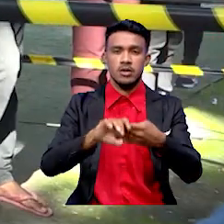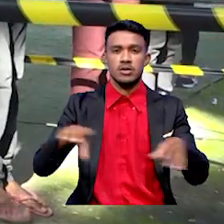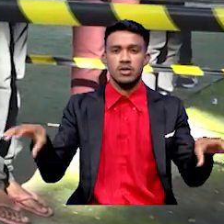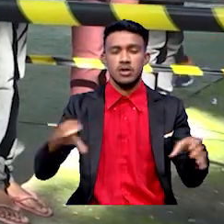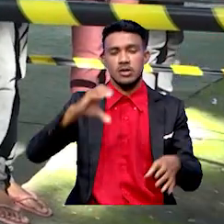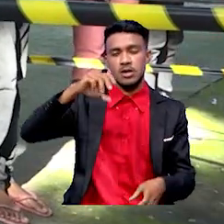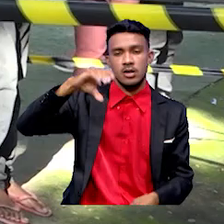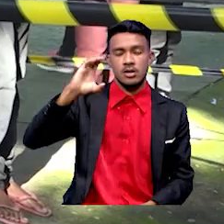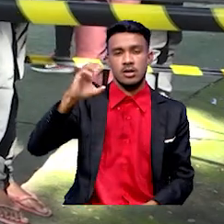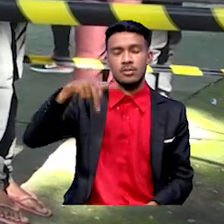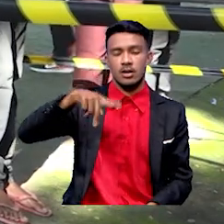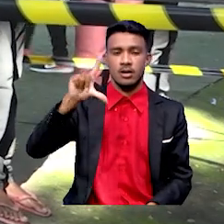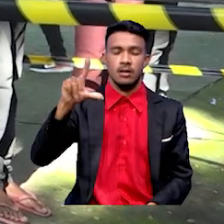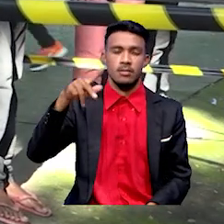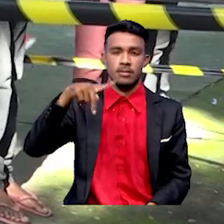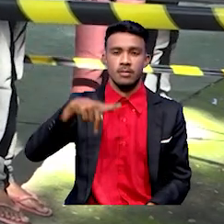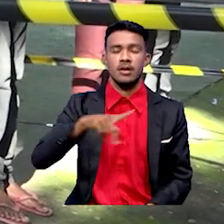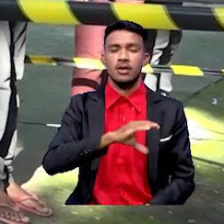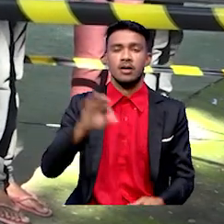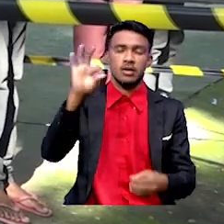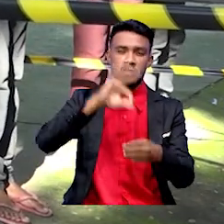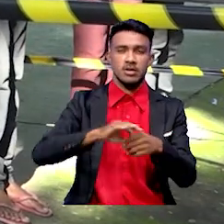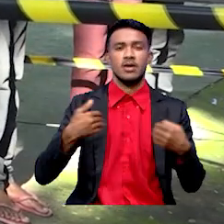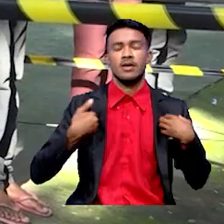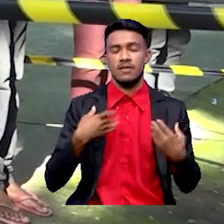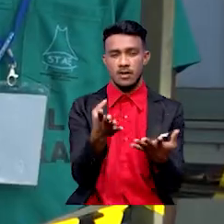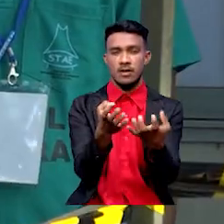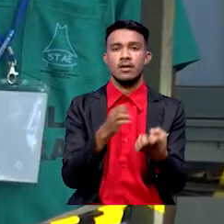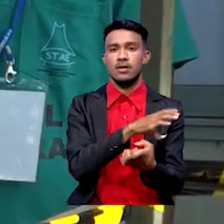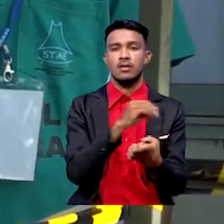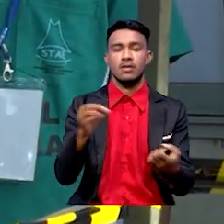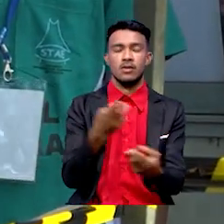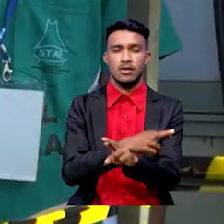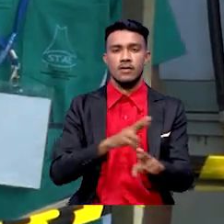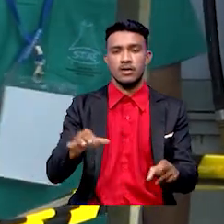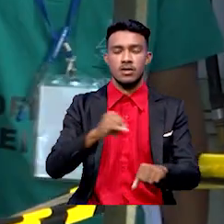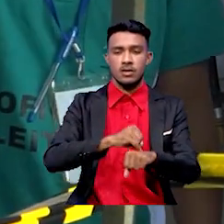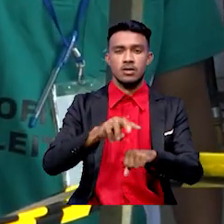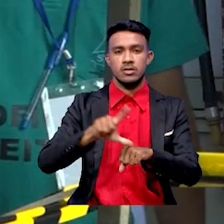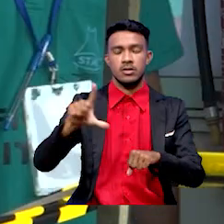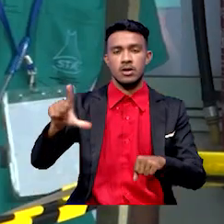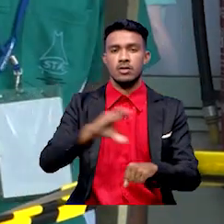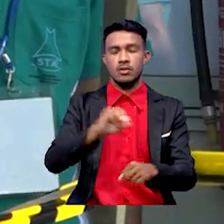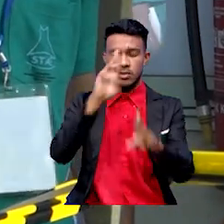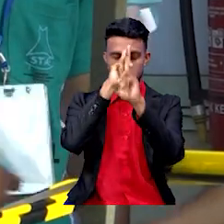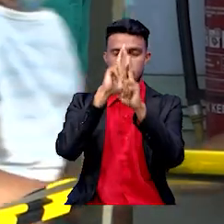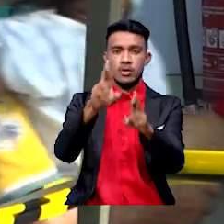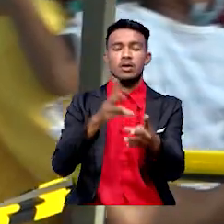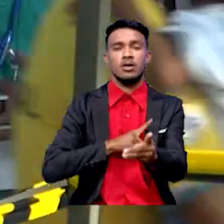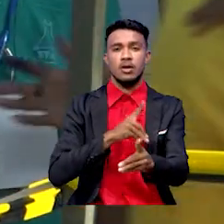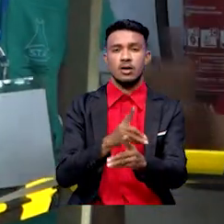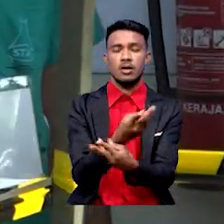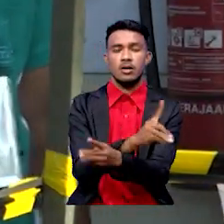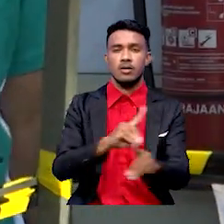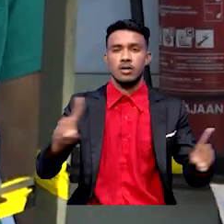CPLP considera eleição nehalau e a concordância no referência internacionais no respeito ao princípio democrático,